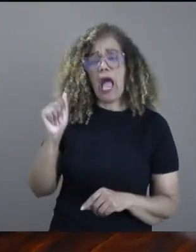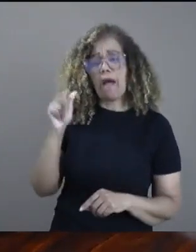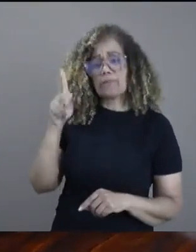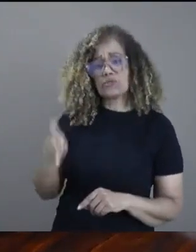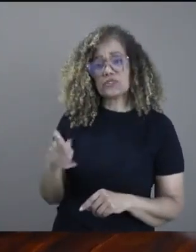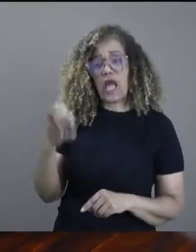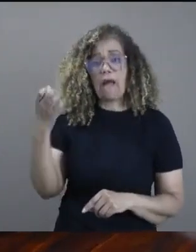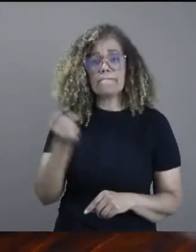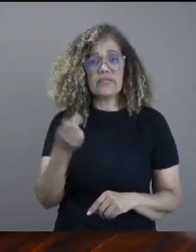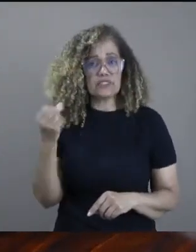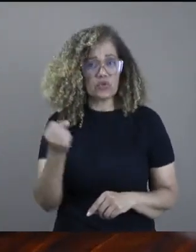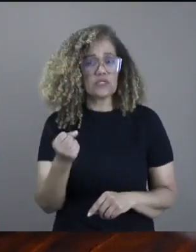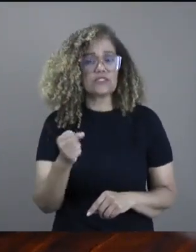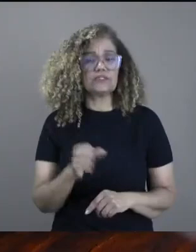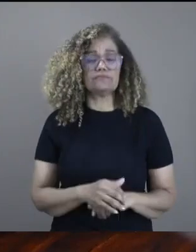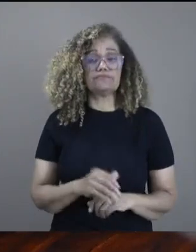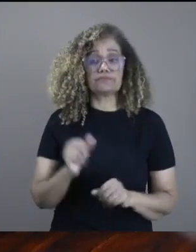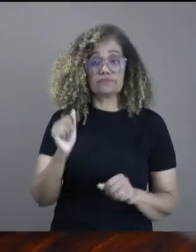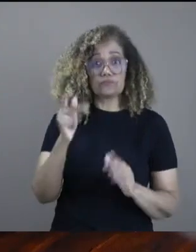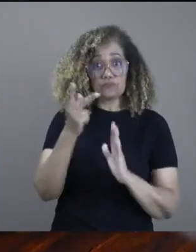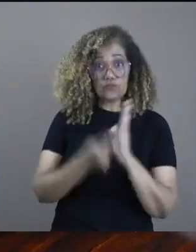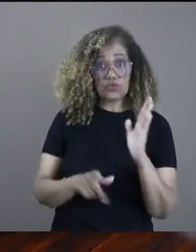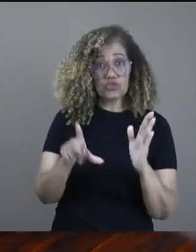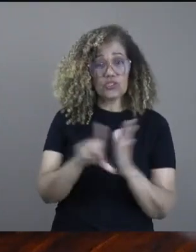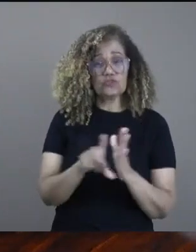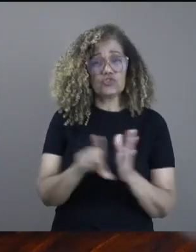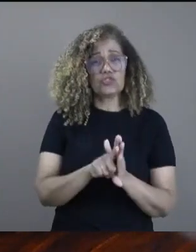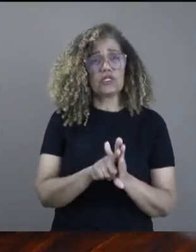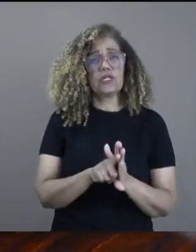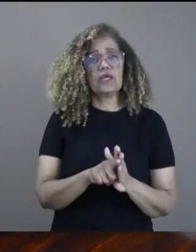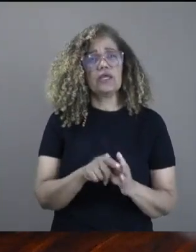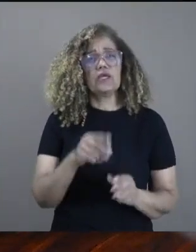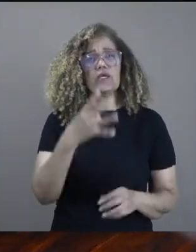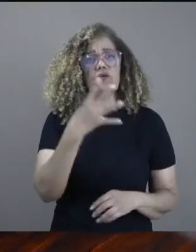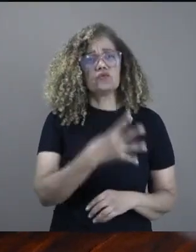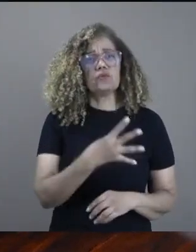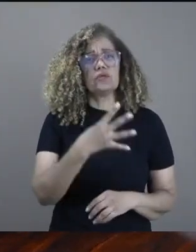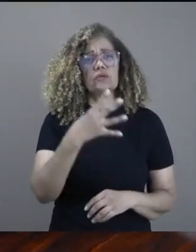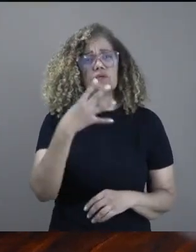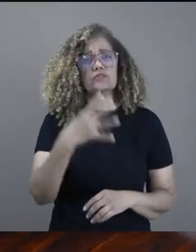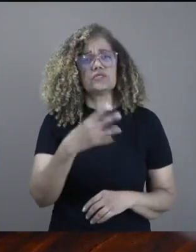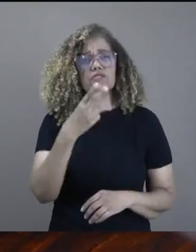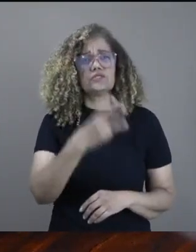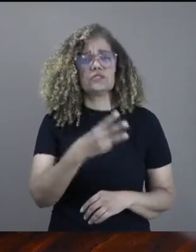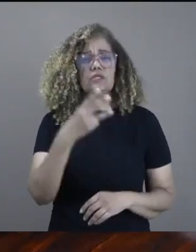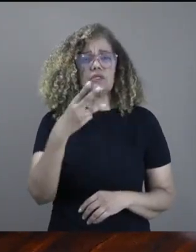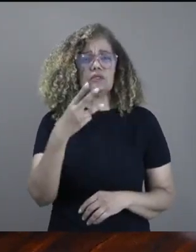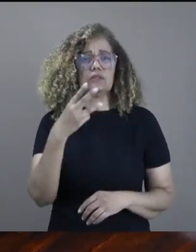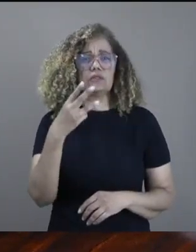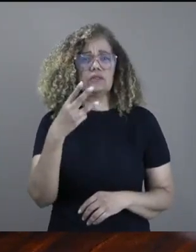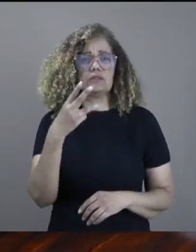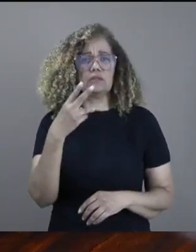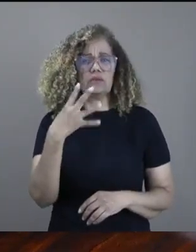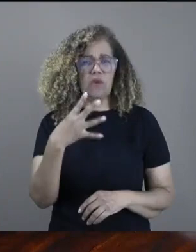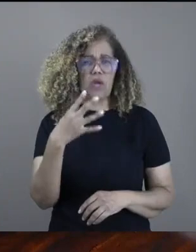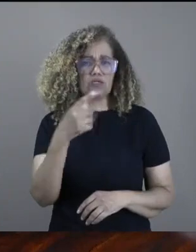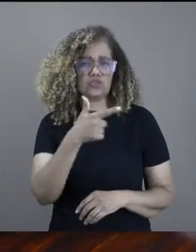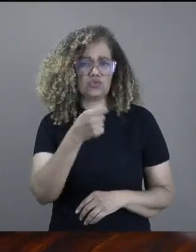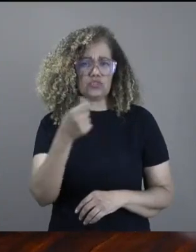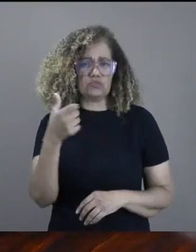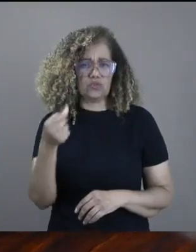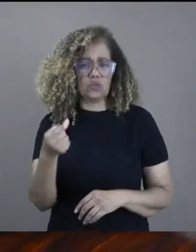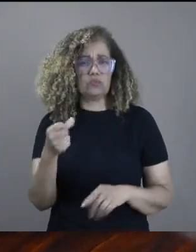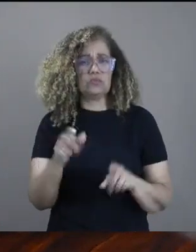e pensionistas o projeto de lei número 4434 de 2008 de nossa autoria